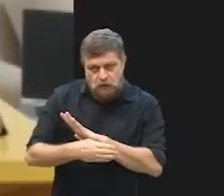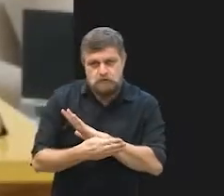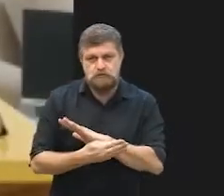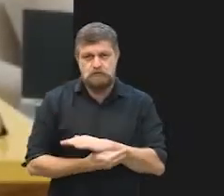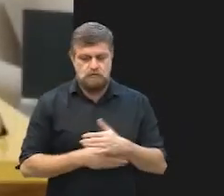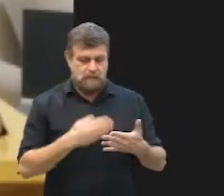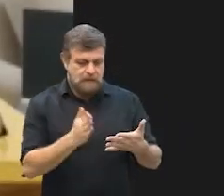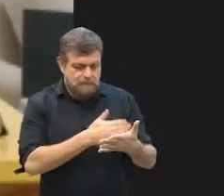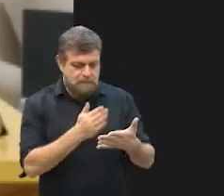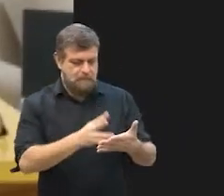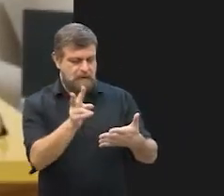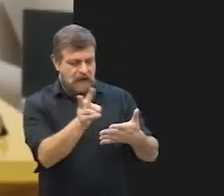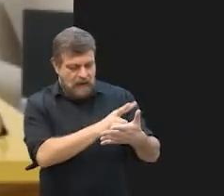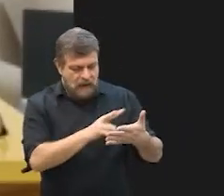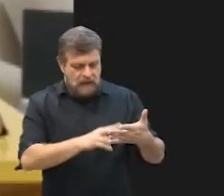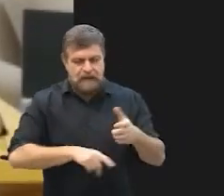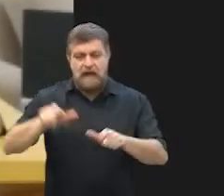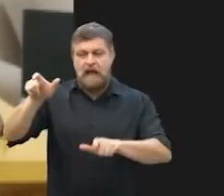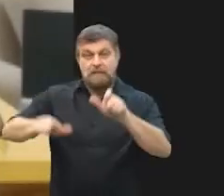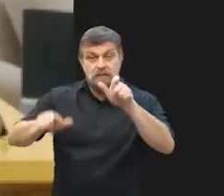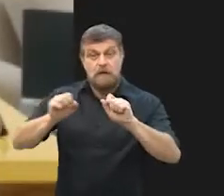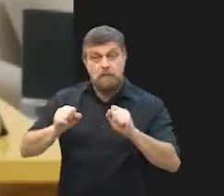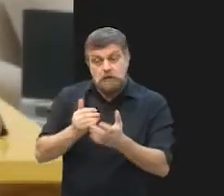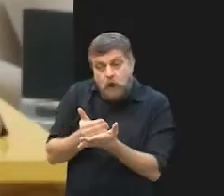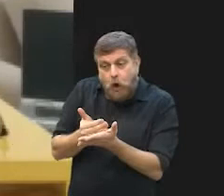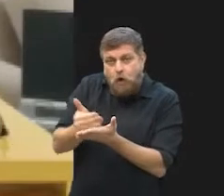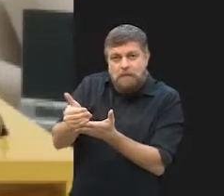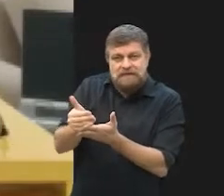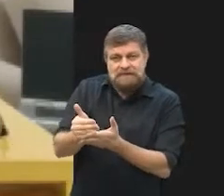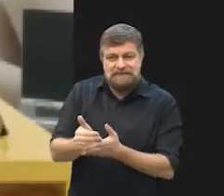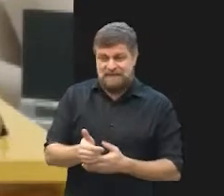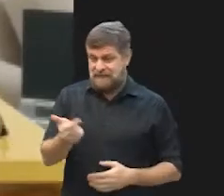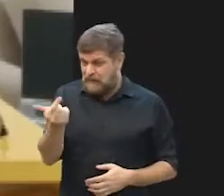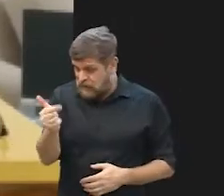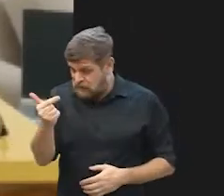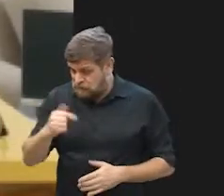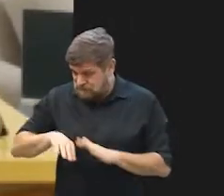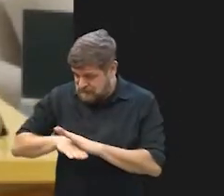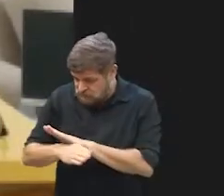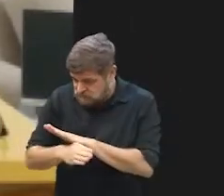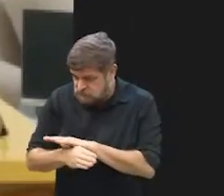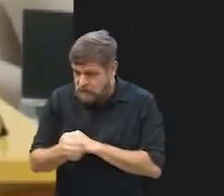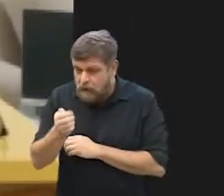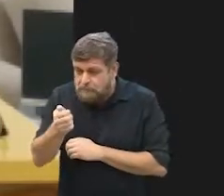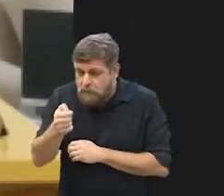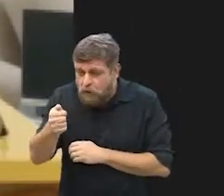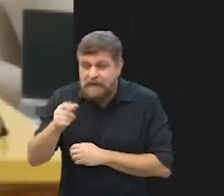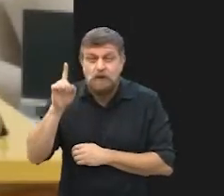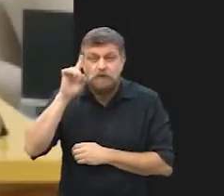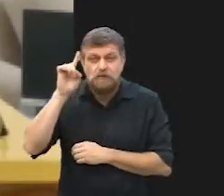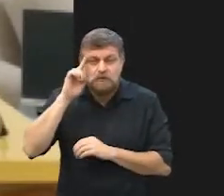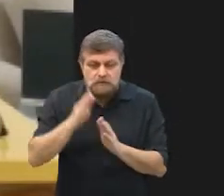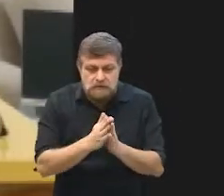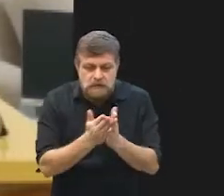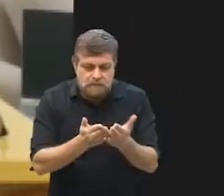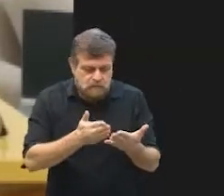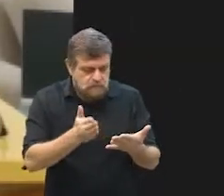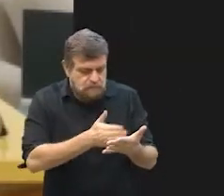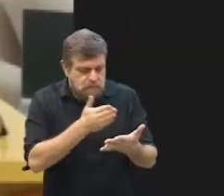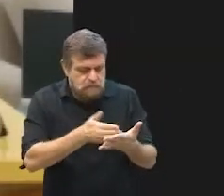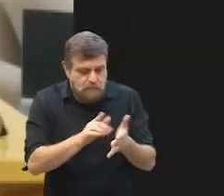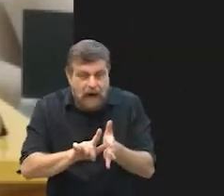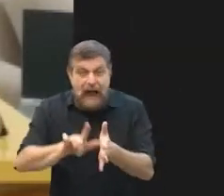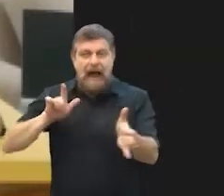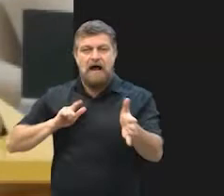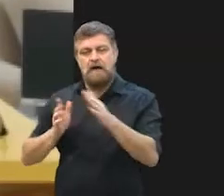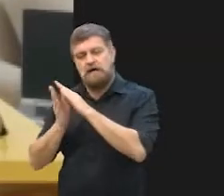antes de dormir, eu acho que as pessoas podem começar muito por isso, né? Quem não tem esse costume, começa a ler um pouquinho todos os dias antes de dormir, qualquer momento